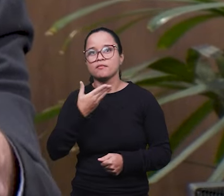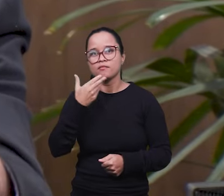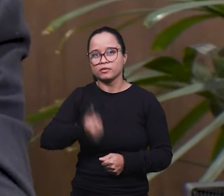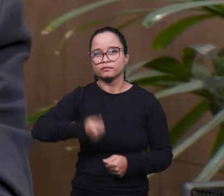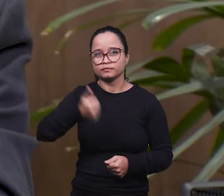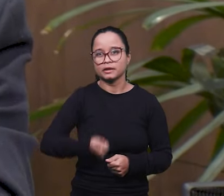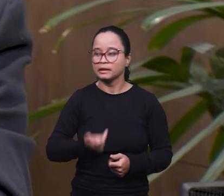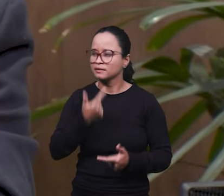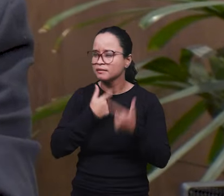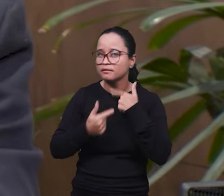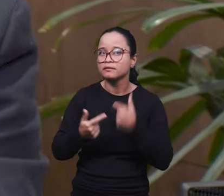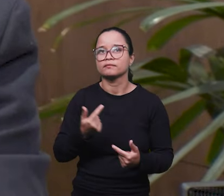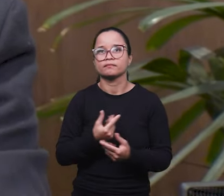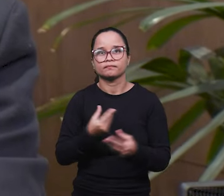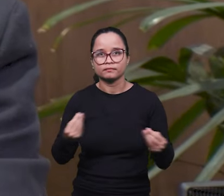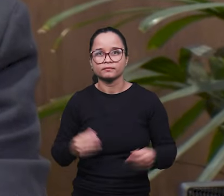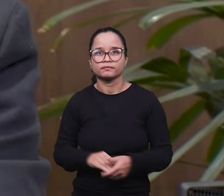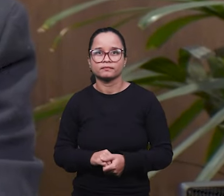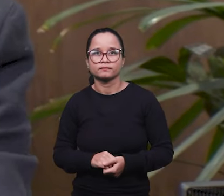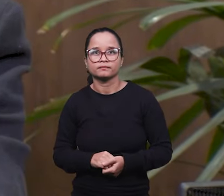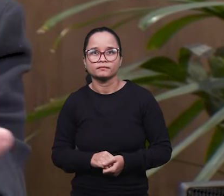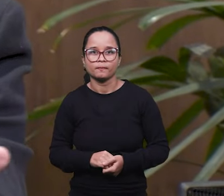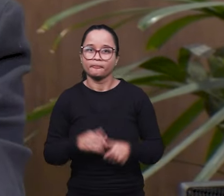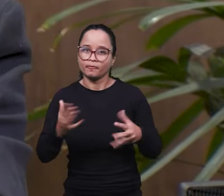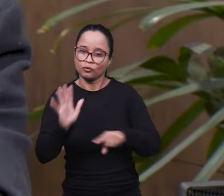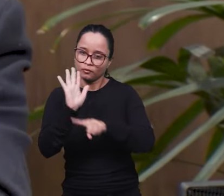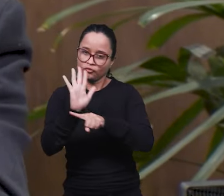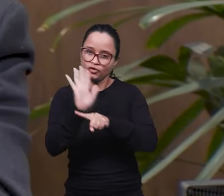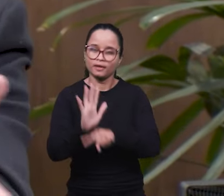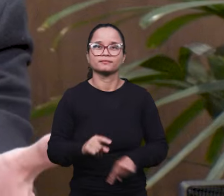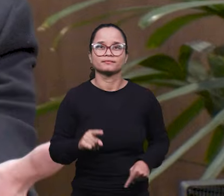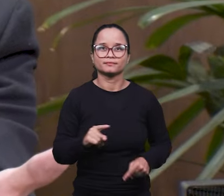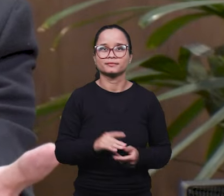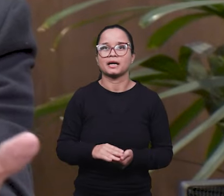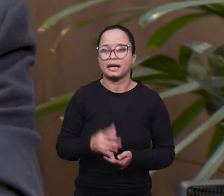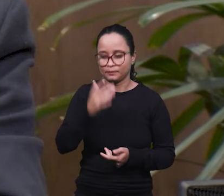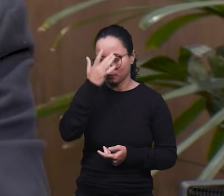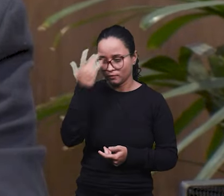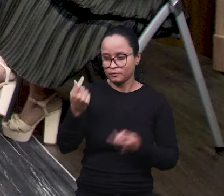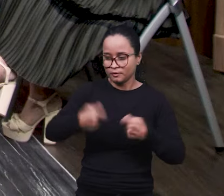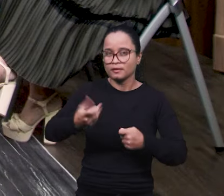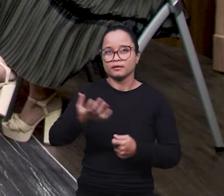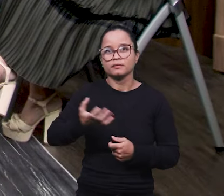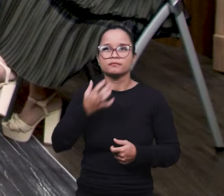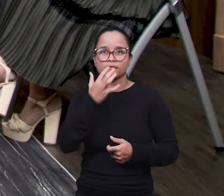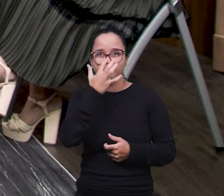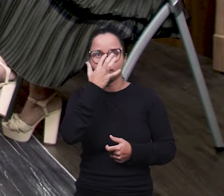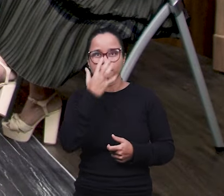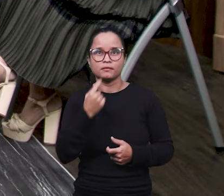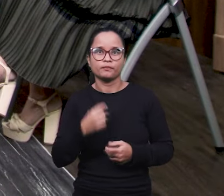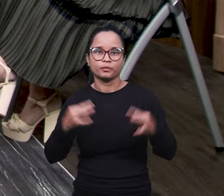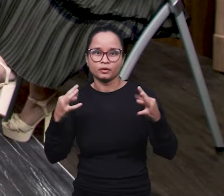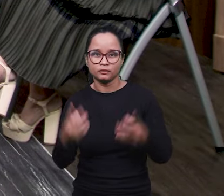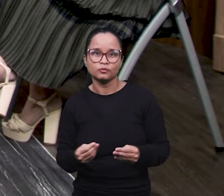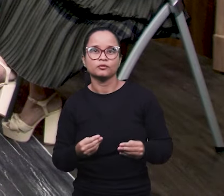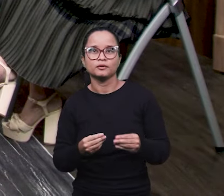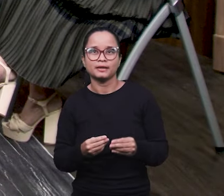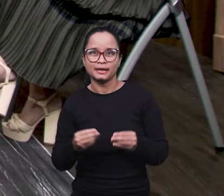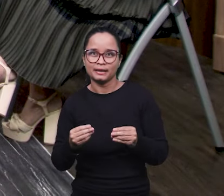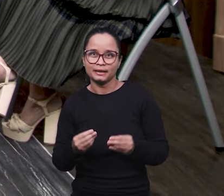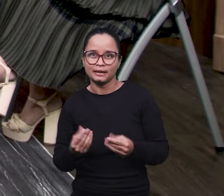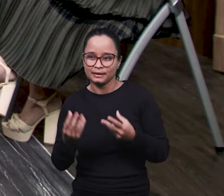queira queira muito né a gente está aqui para ajudar a pessoa tem que querer e viver tudo que o intercâmbio de proporciona né